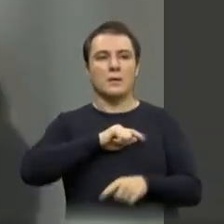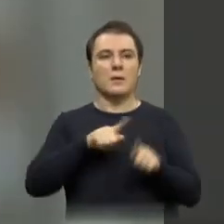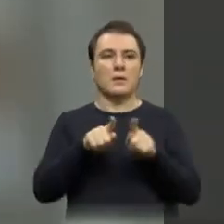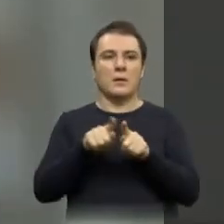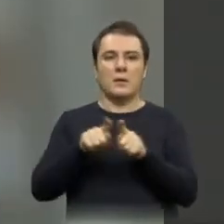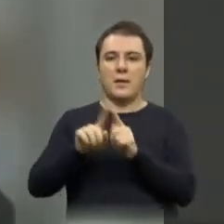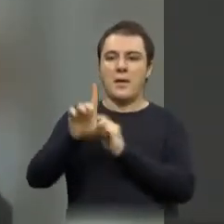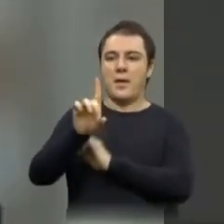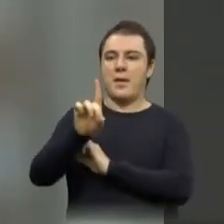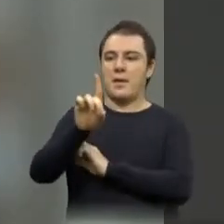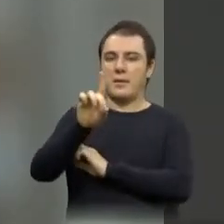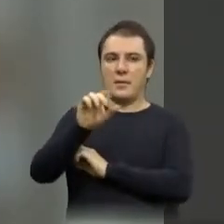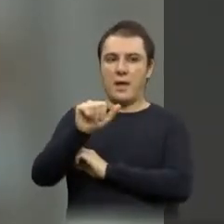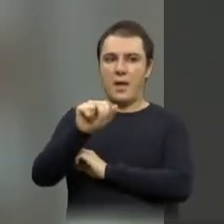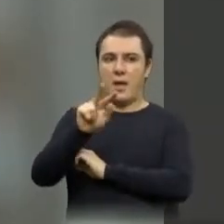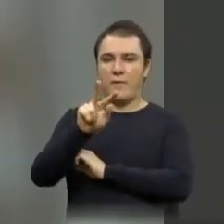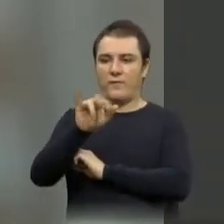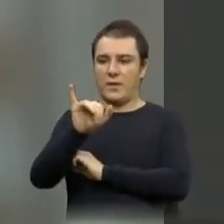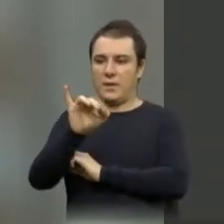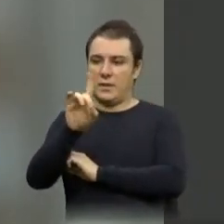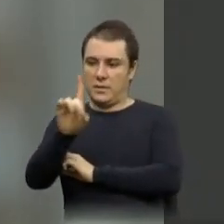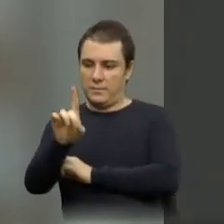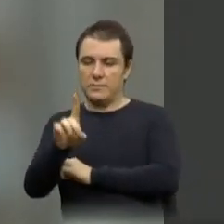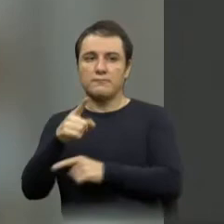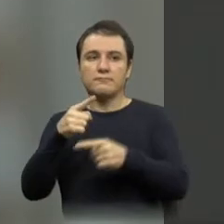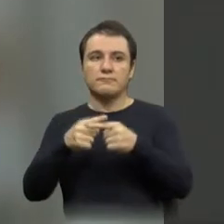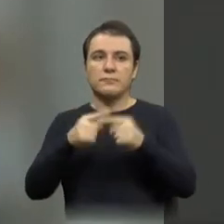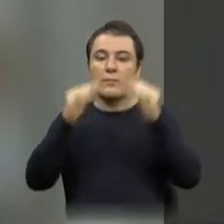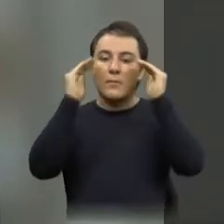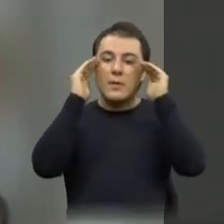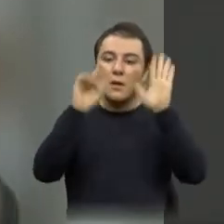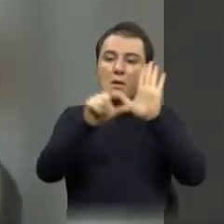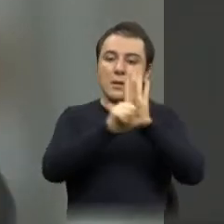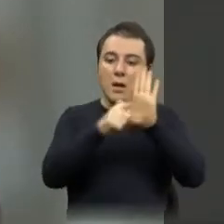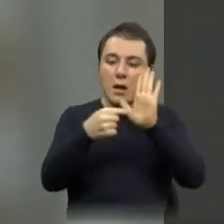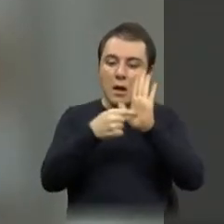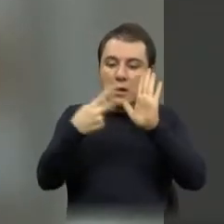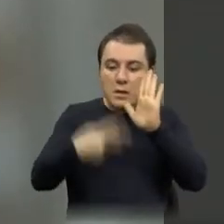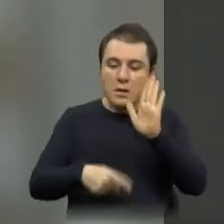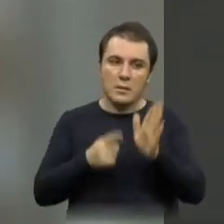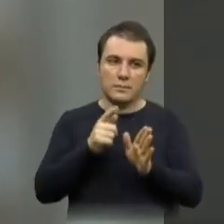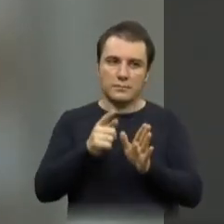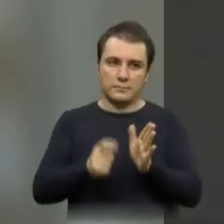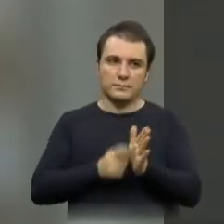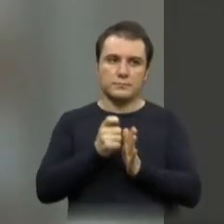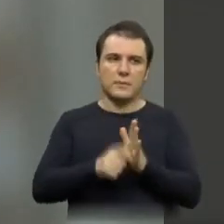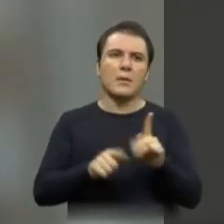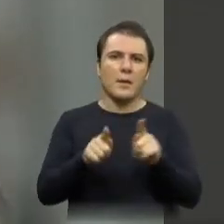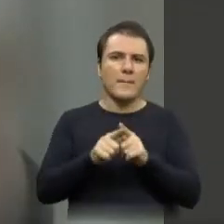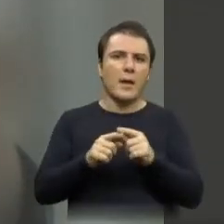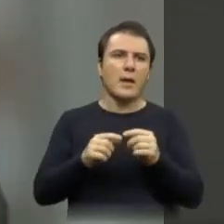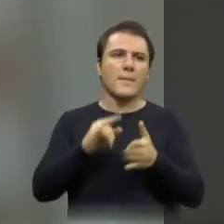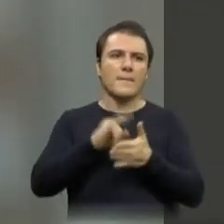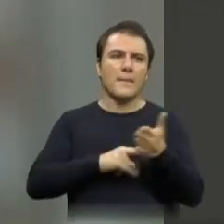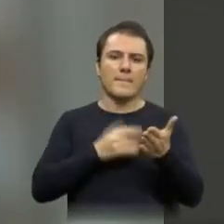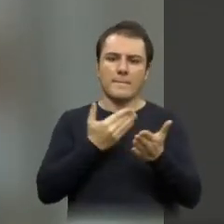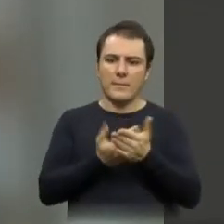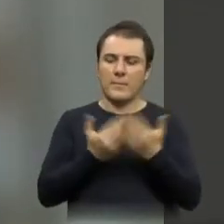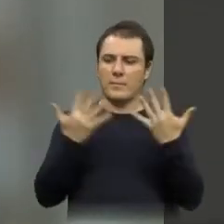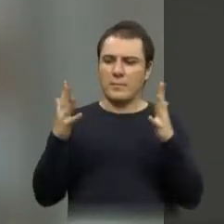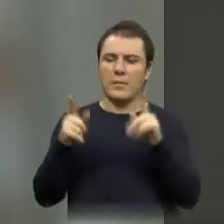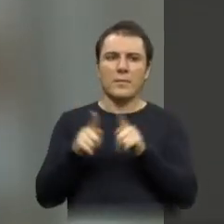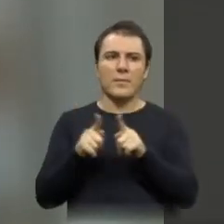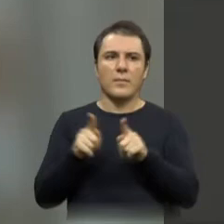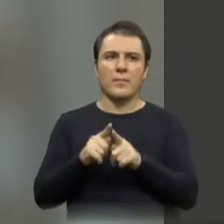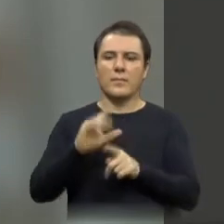animal, o David, para trazer a legislação municipal, e eu, que foi parabenizado no meu requerimento, assim como a